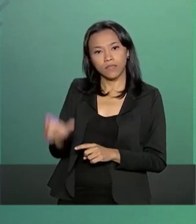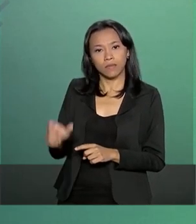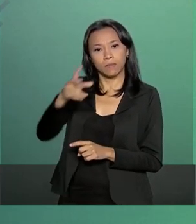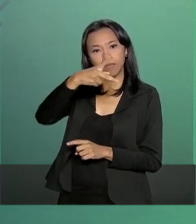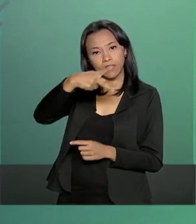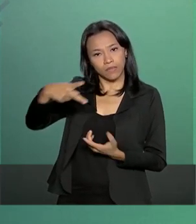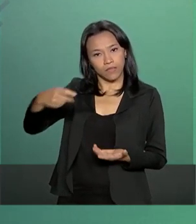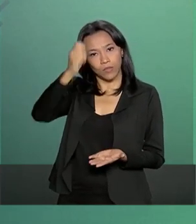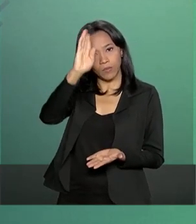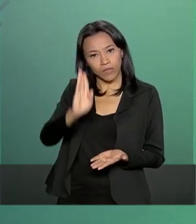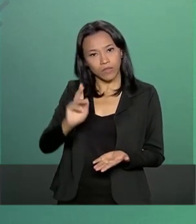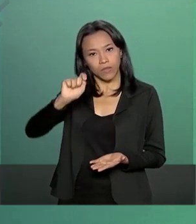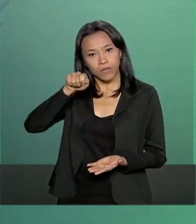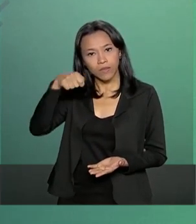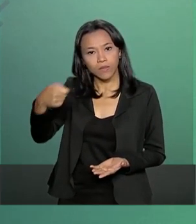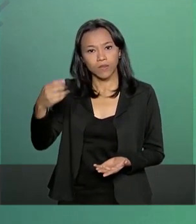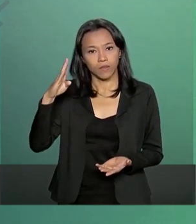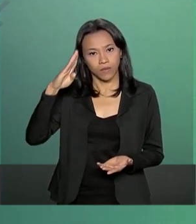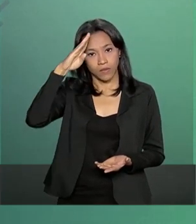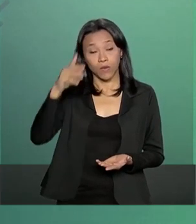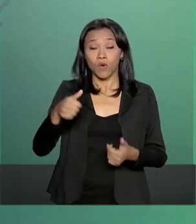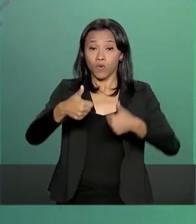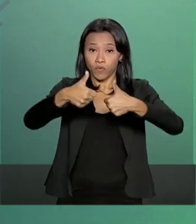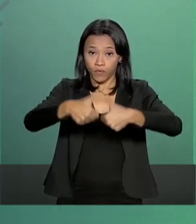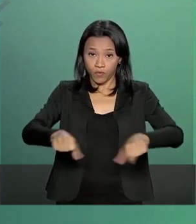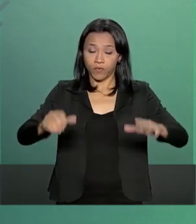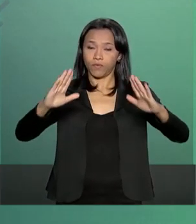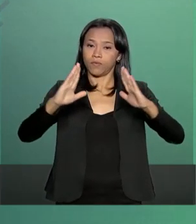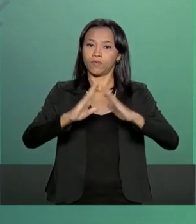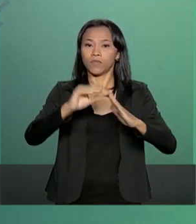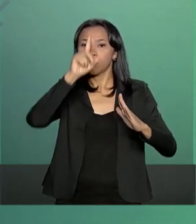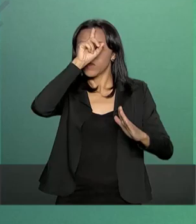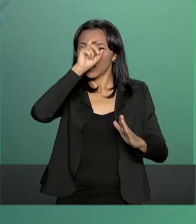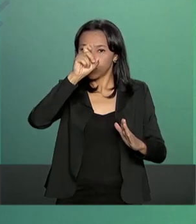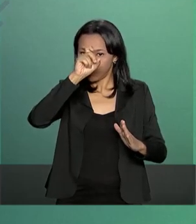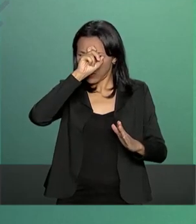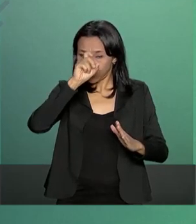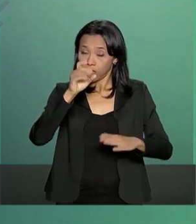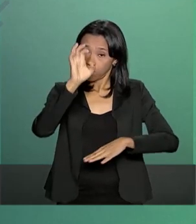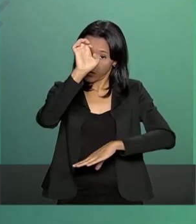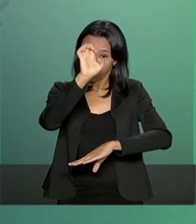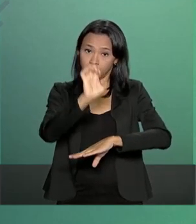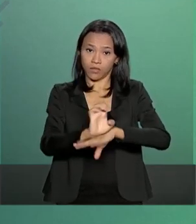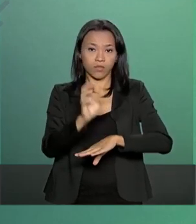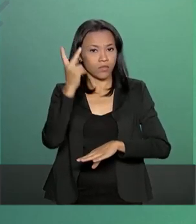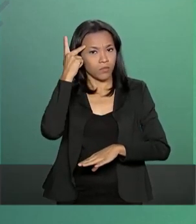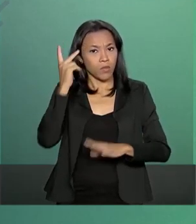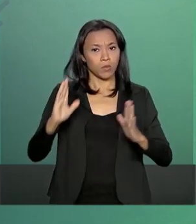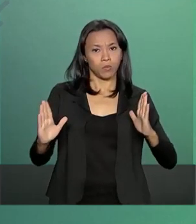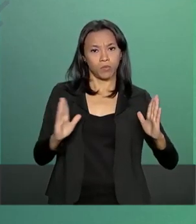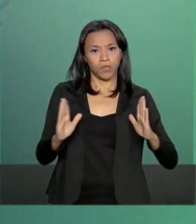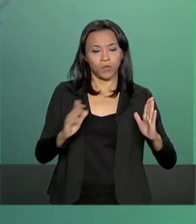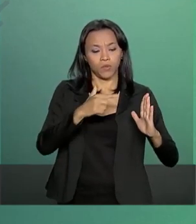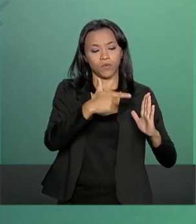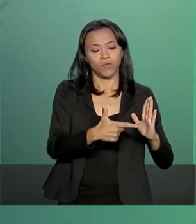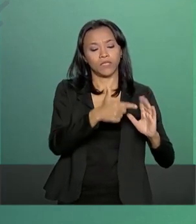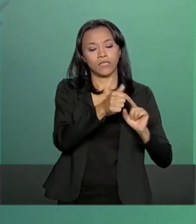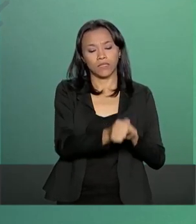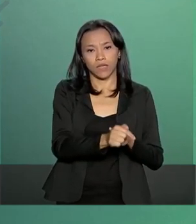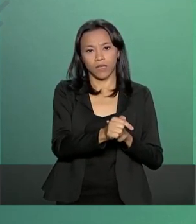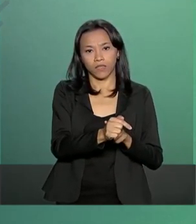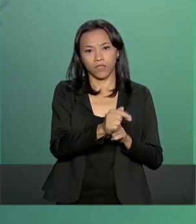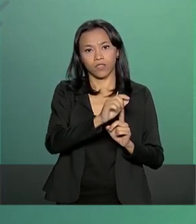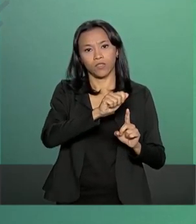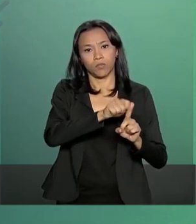Bolsonaro, permaneceu internado no Hospital Israelita Albert Einstein entre os dias 27